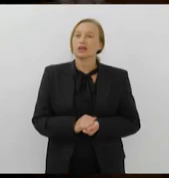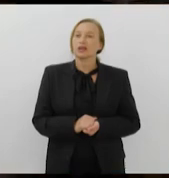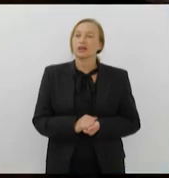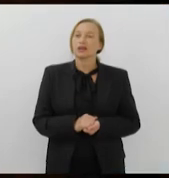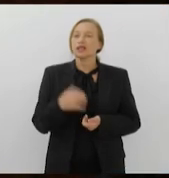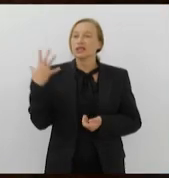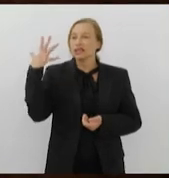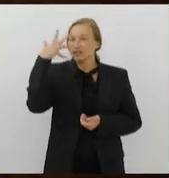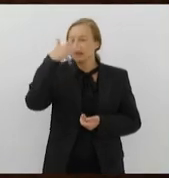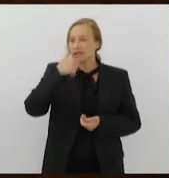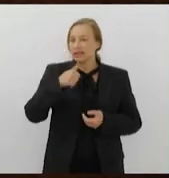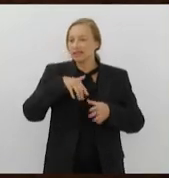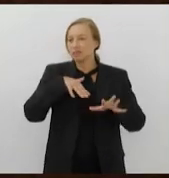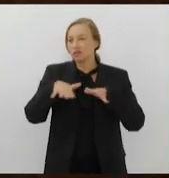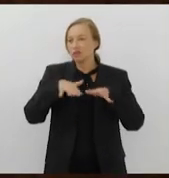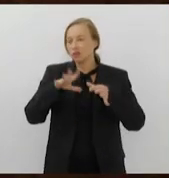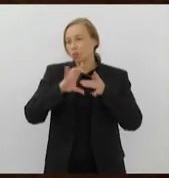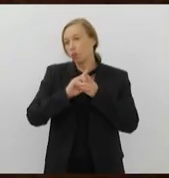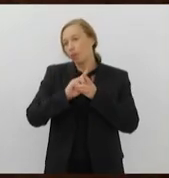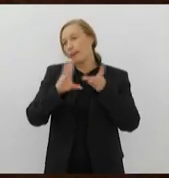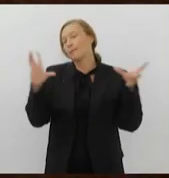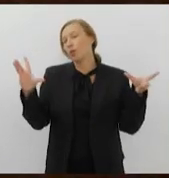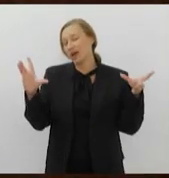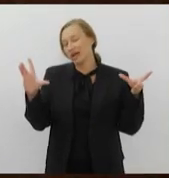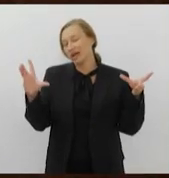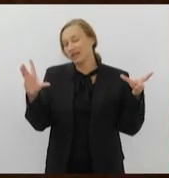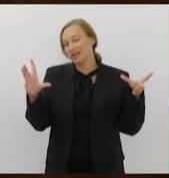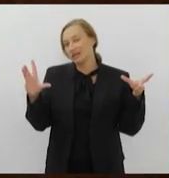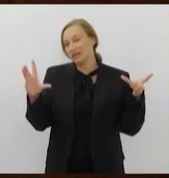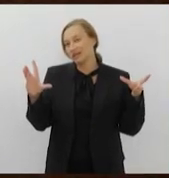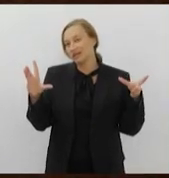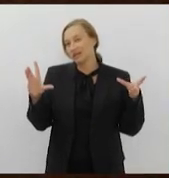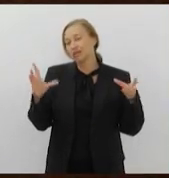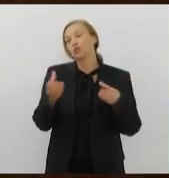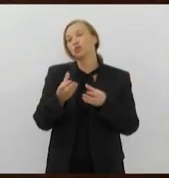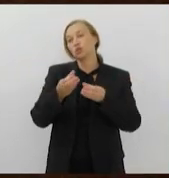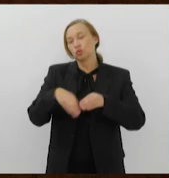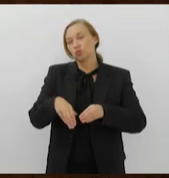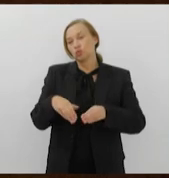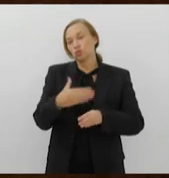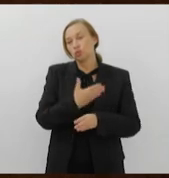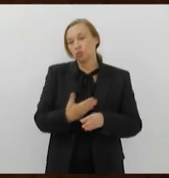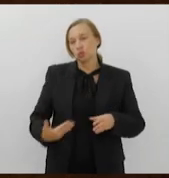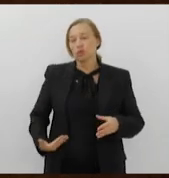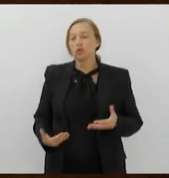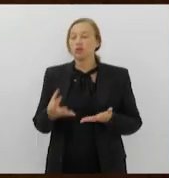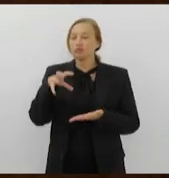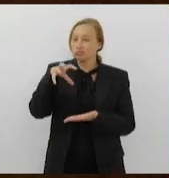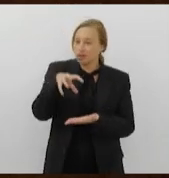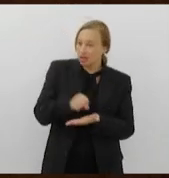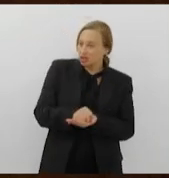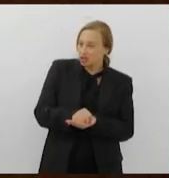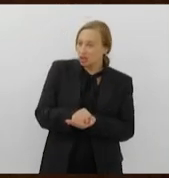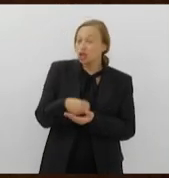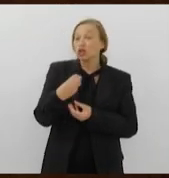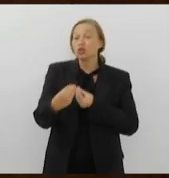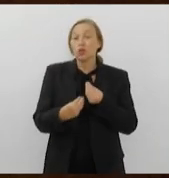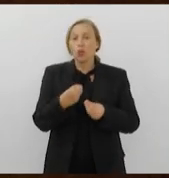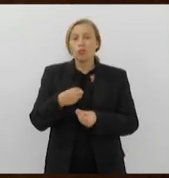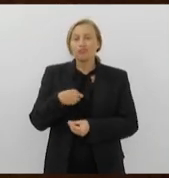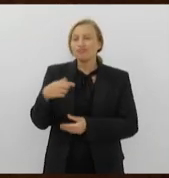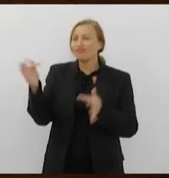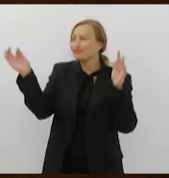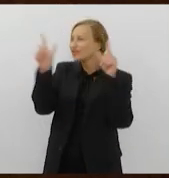essa bela manifestação democrática desses concursados. Eu quero aqui fazer o registro de como fiquei